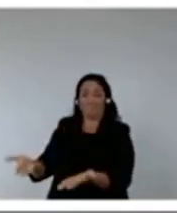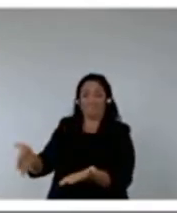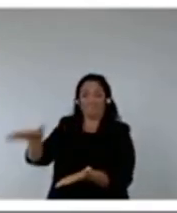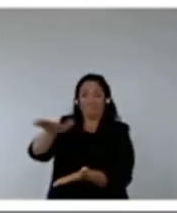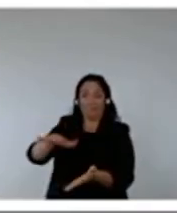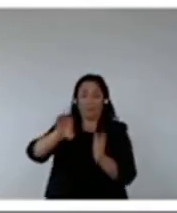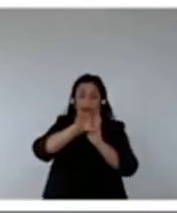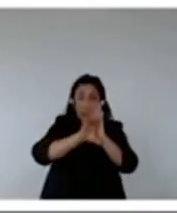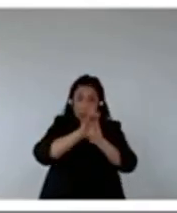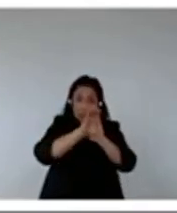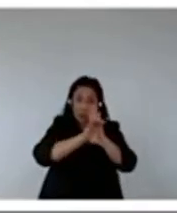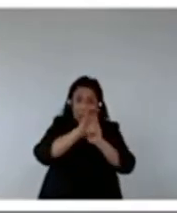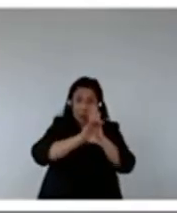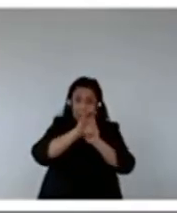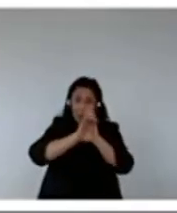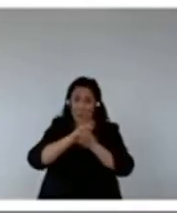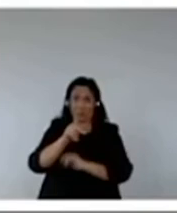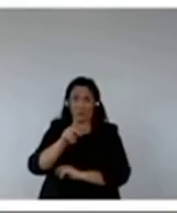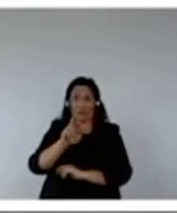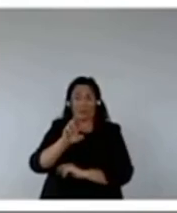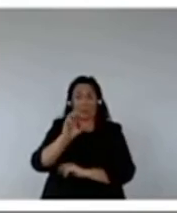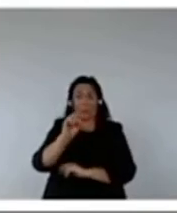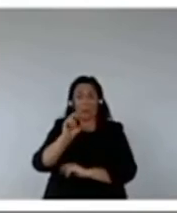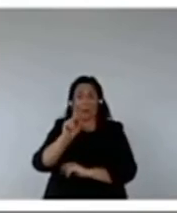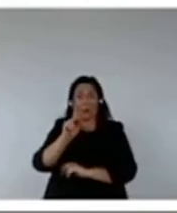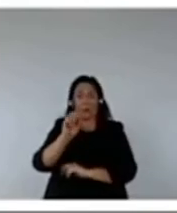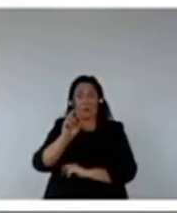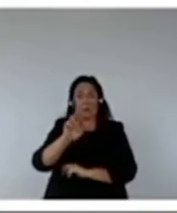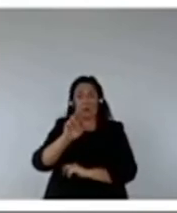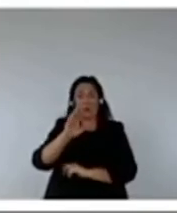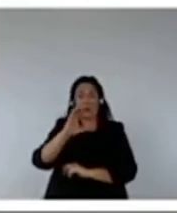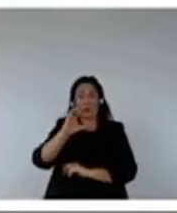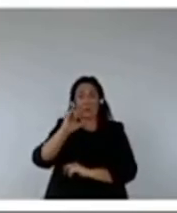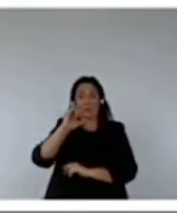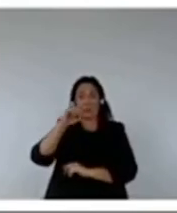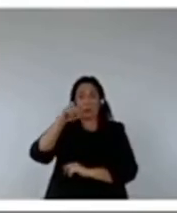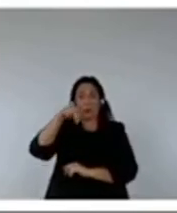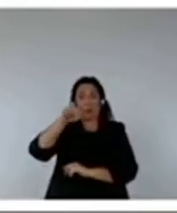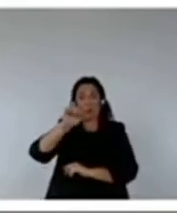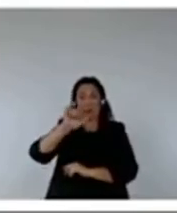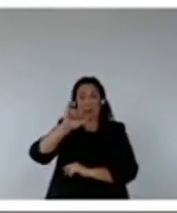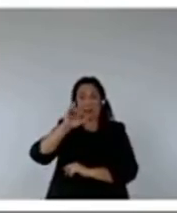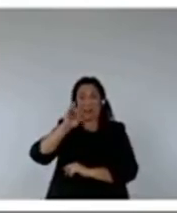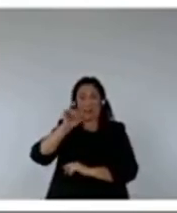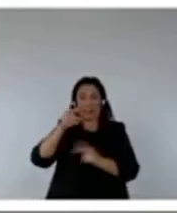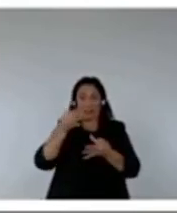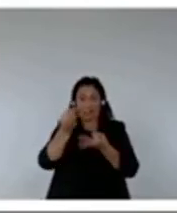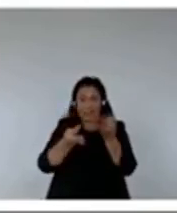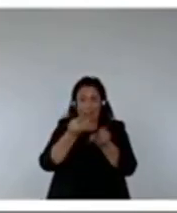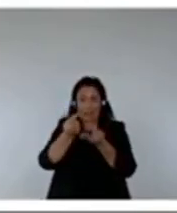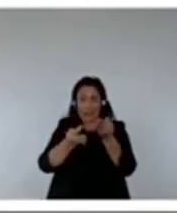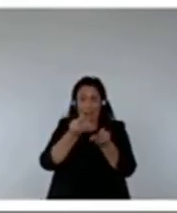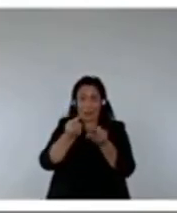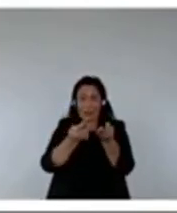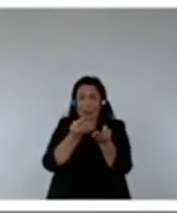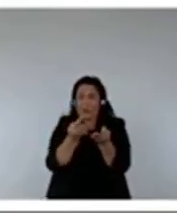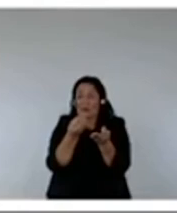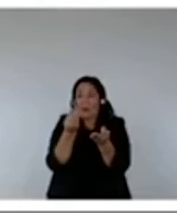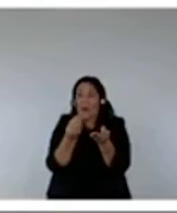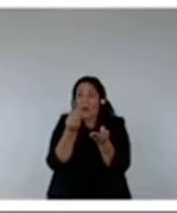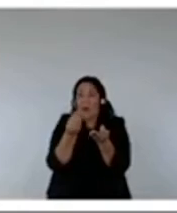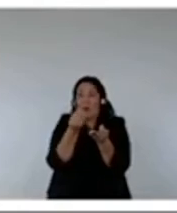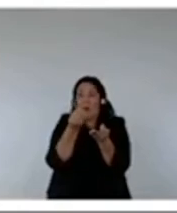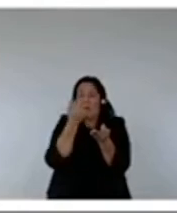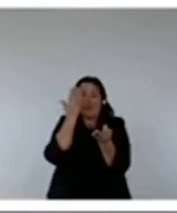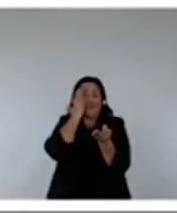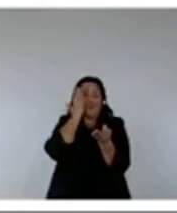de proporcionalidade terapêutica é um conceito que escapa da mão simplesmente da medicina e